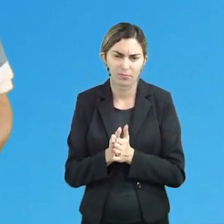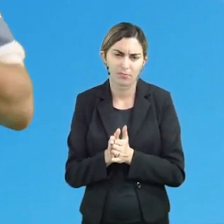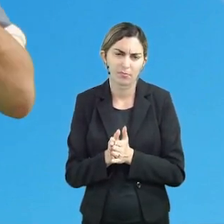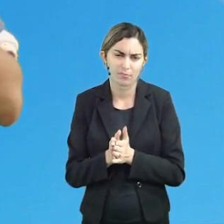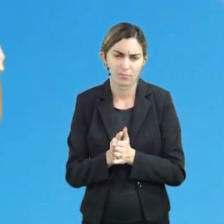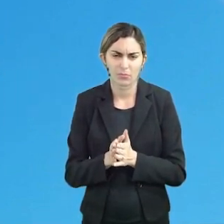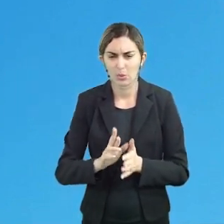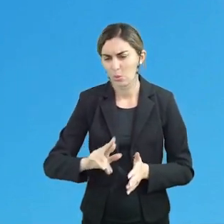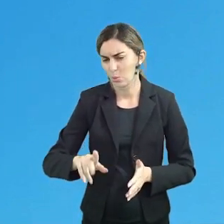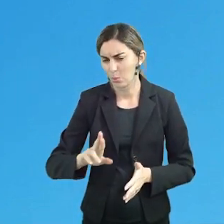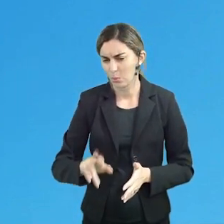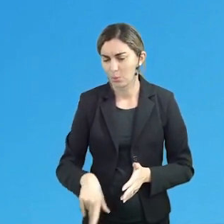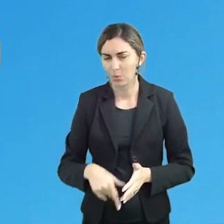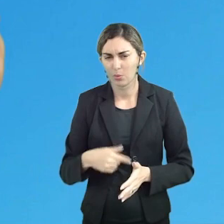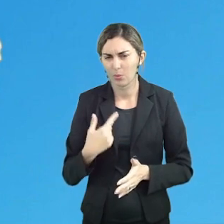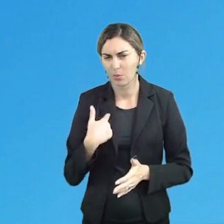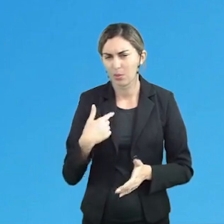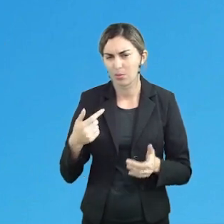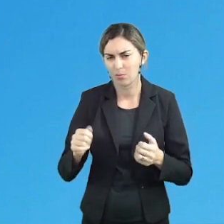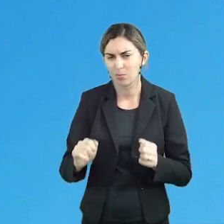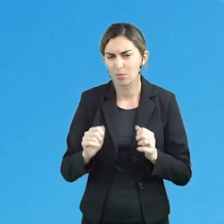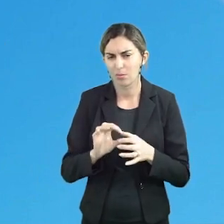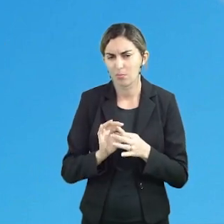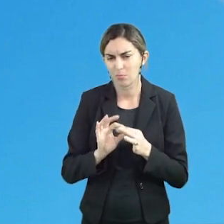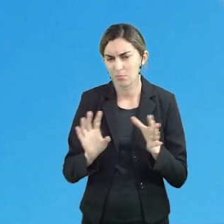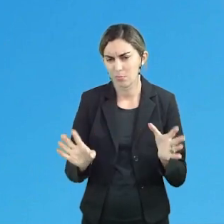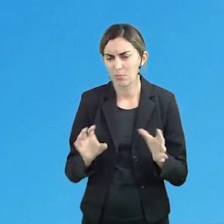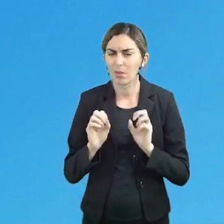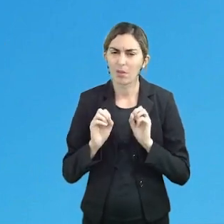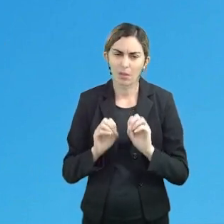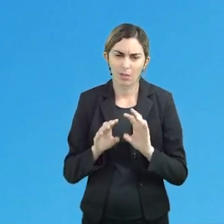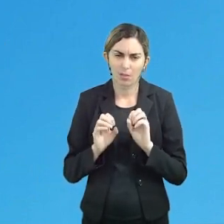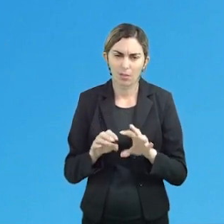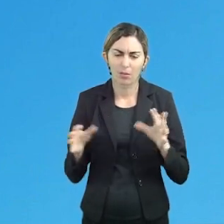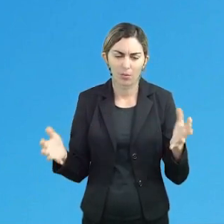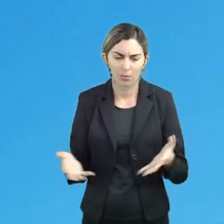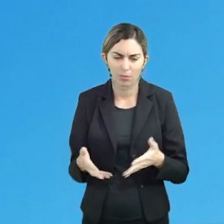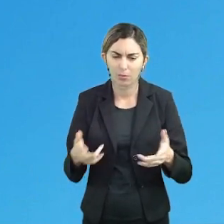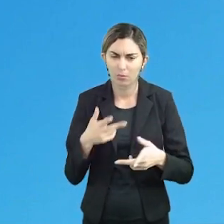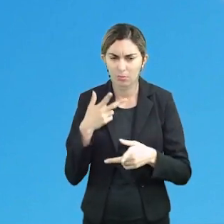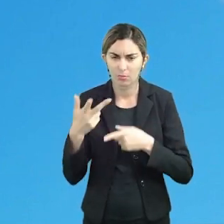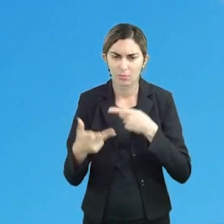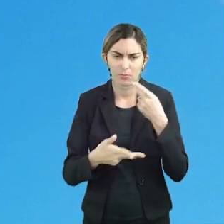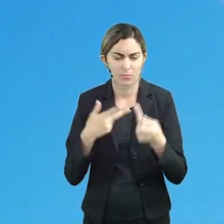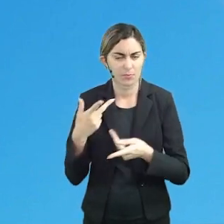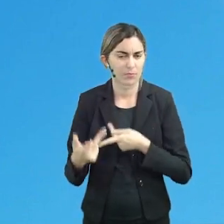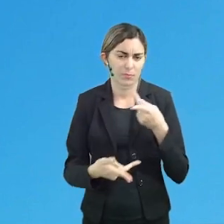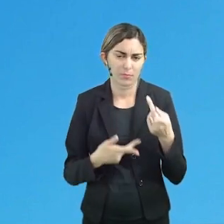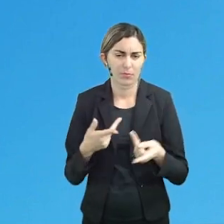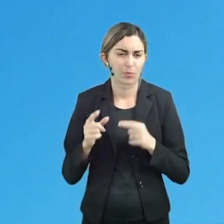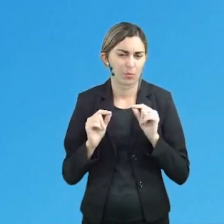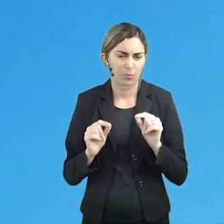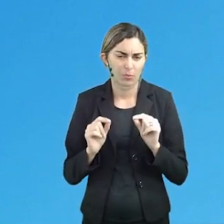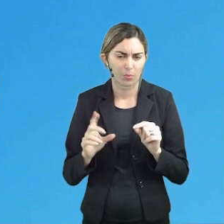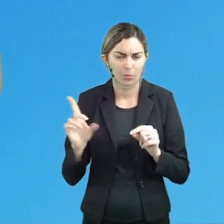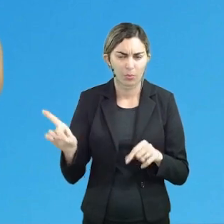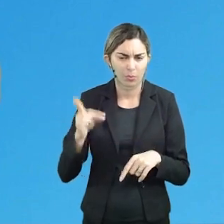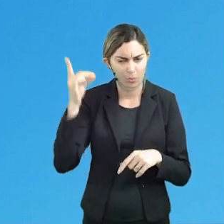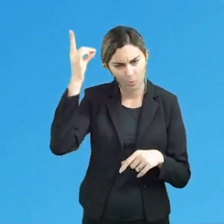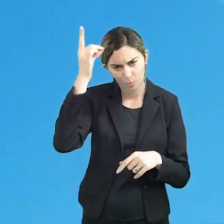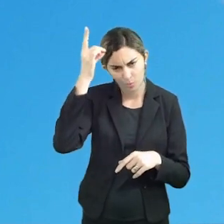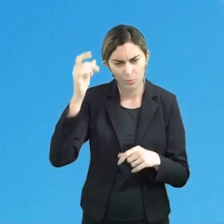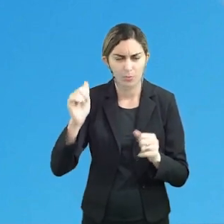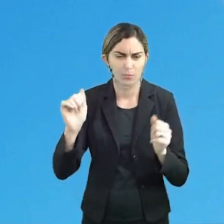carentes. Não é à toa que nós abrimos a nossa aula de hoje falando justamente que ele é chamado de quê? O dom